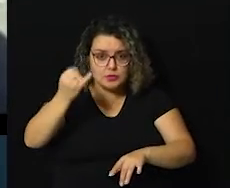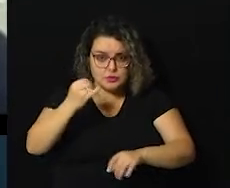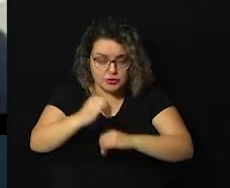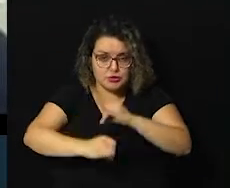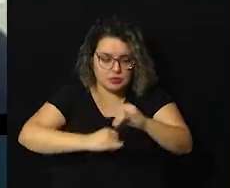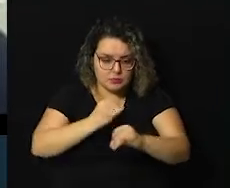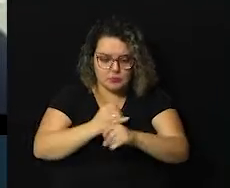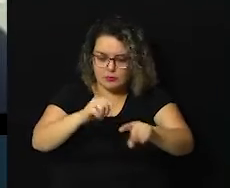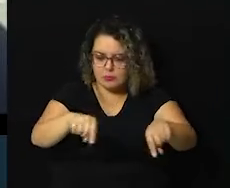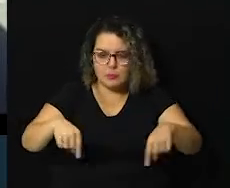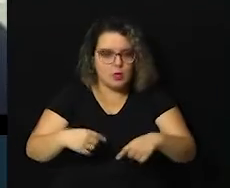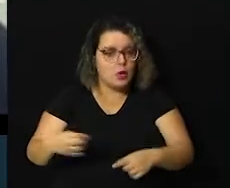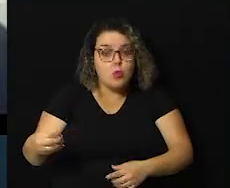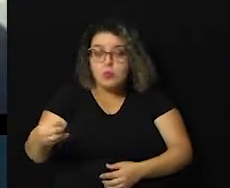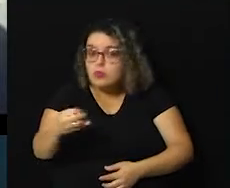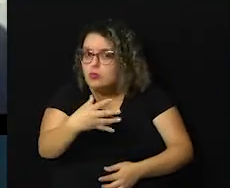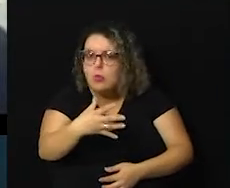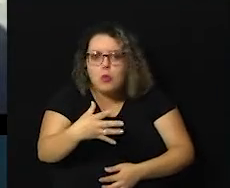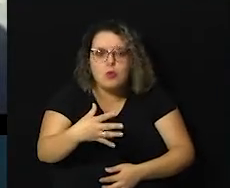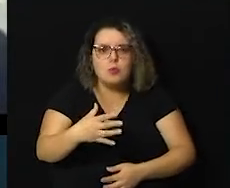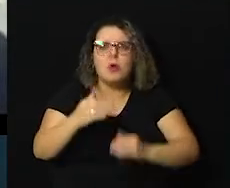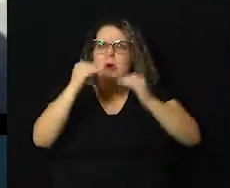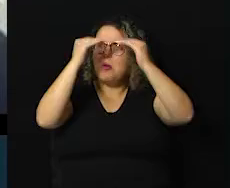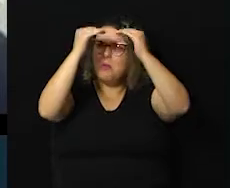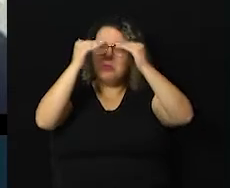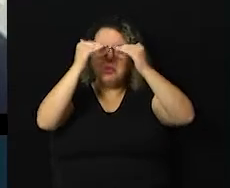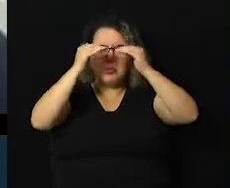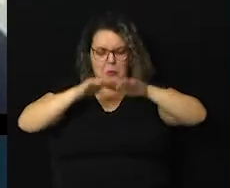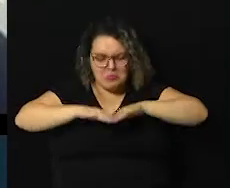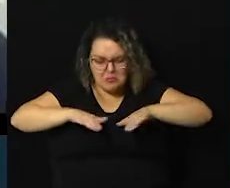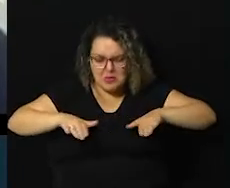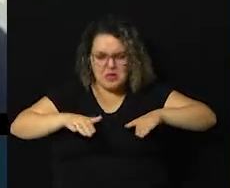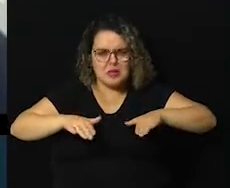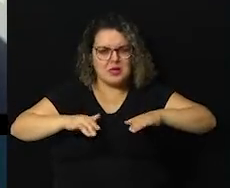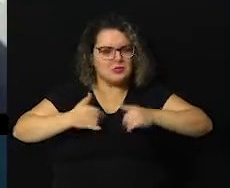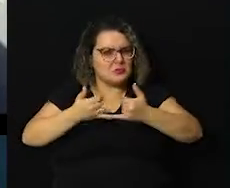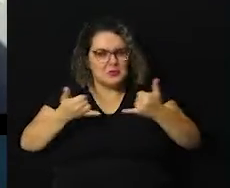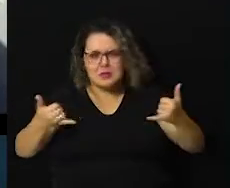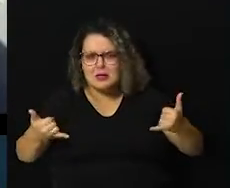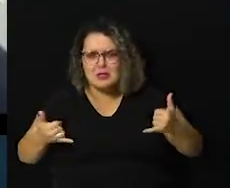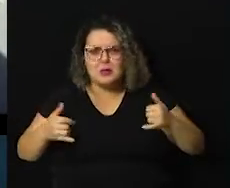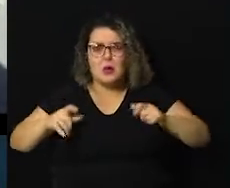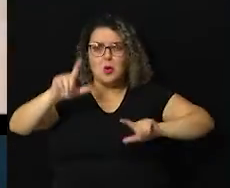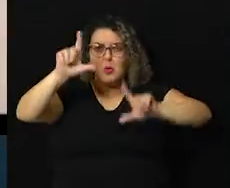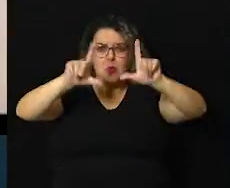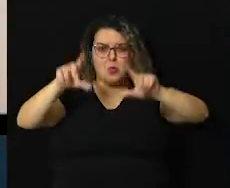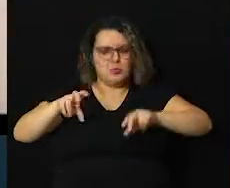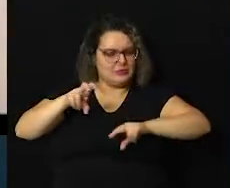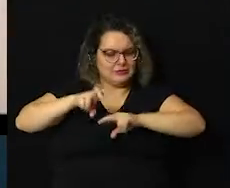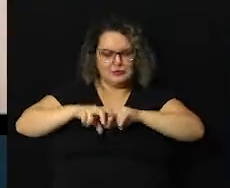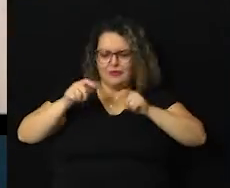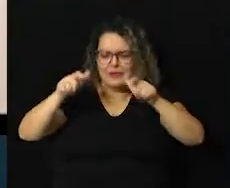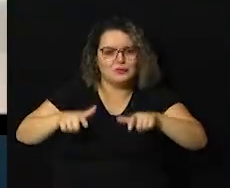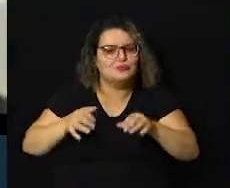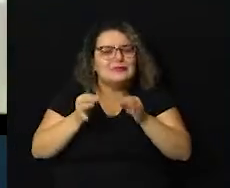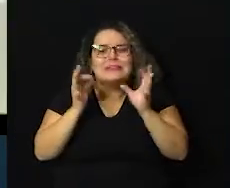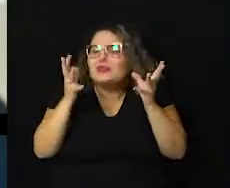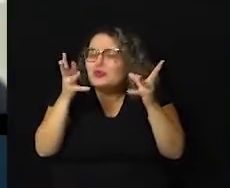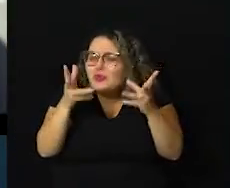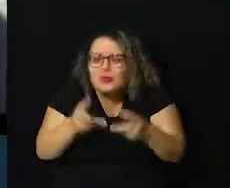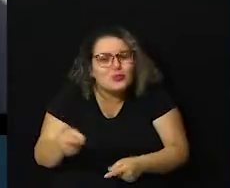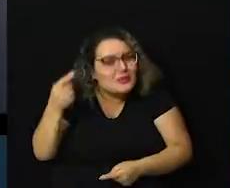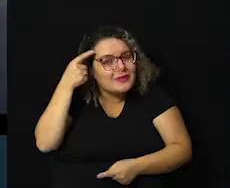fez uma sala dele completamente tudo novo rebaixo em gesso piso tudo elétrica a gente botou televisão sofá no